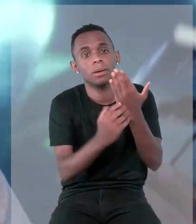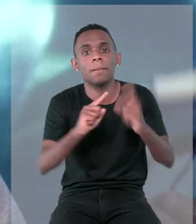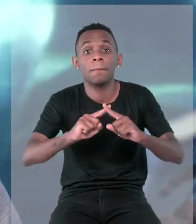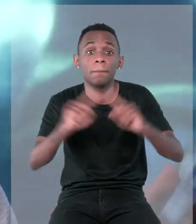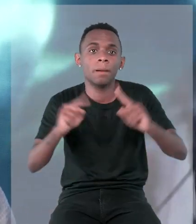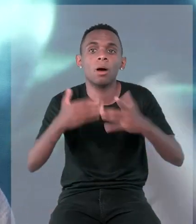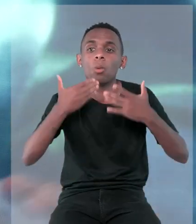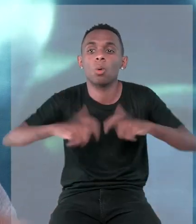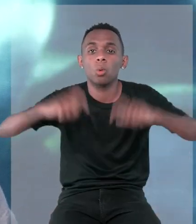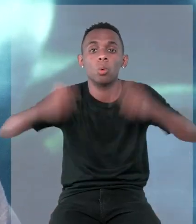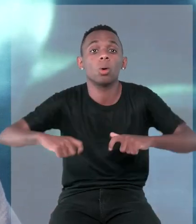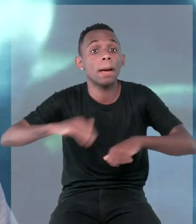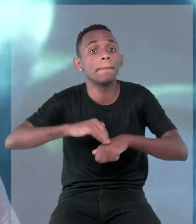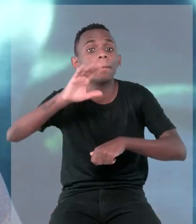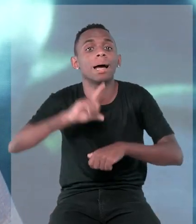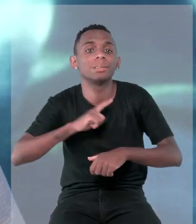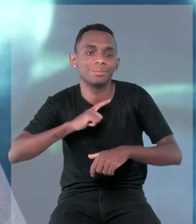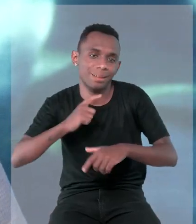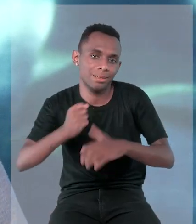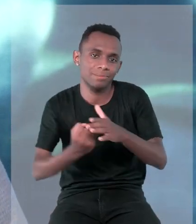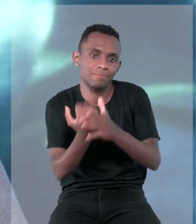que qual lugar que tem mais